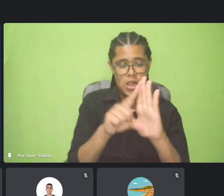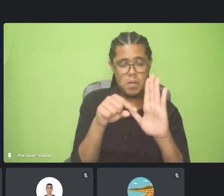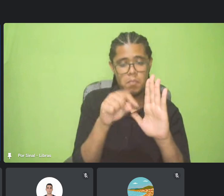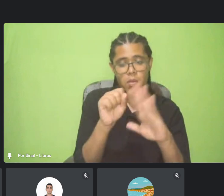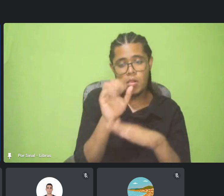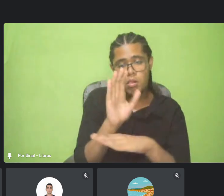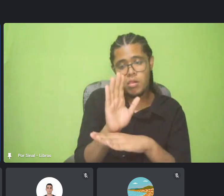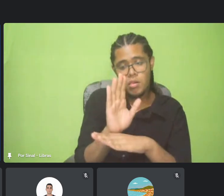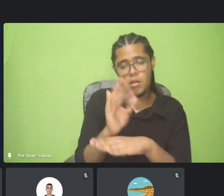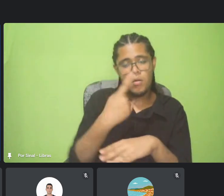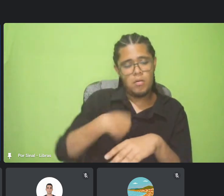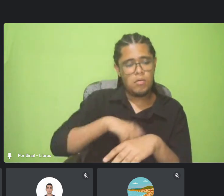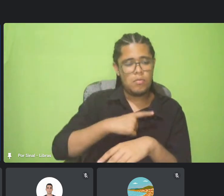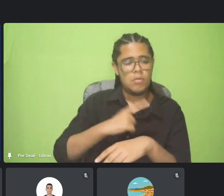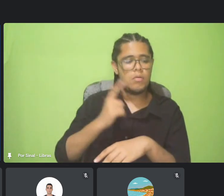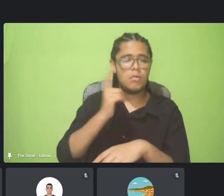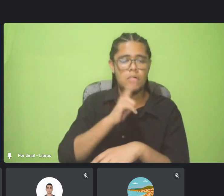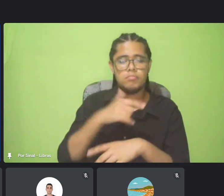se inserir.